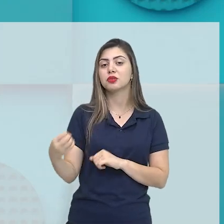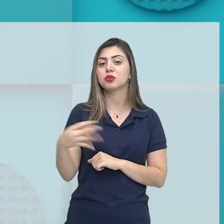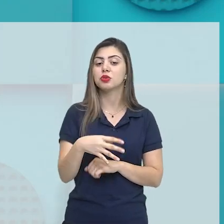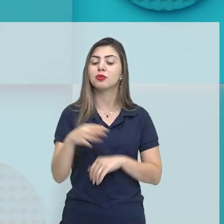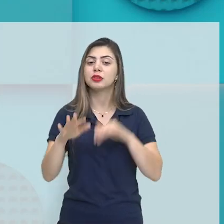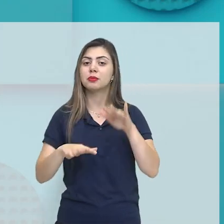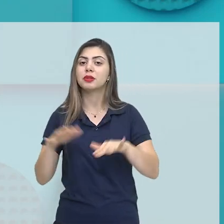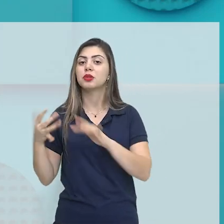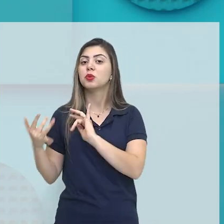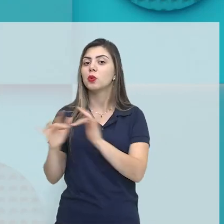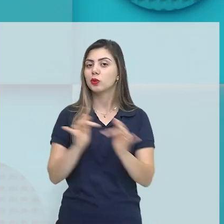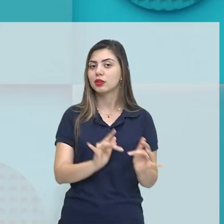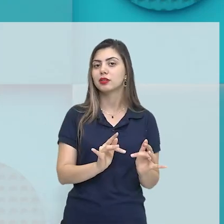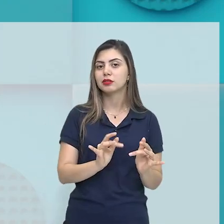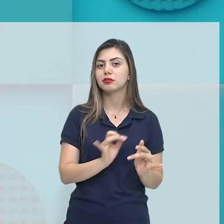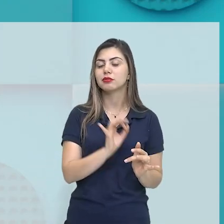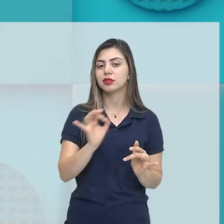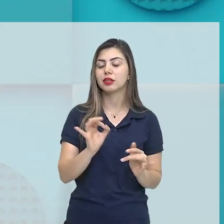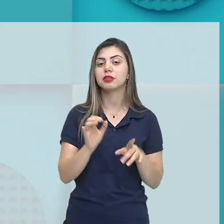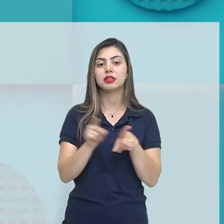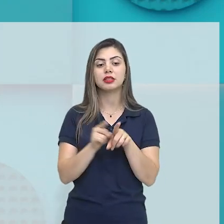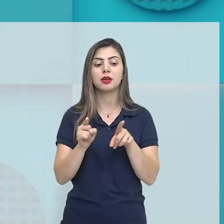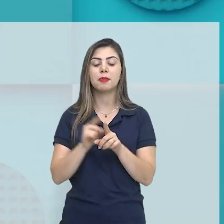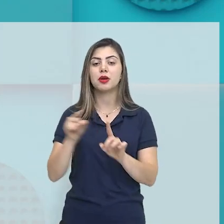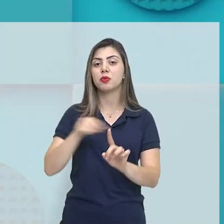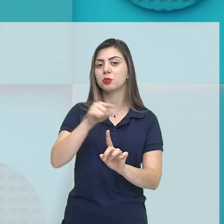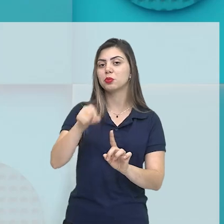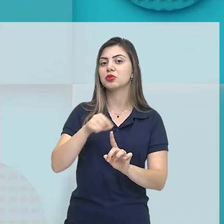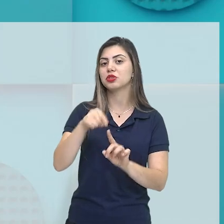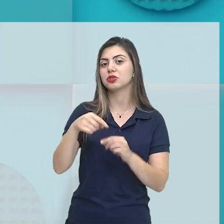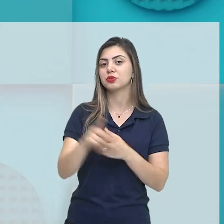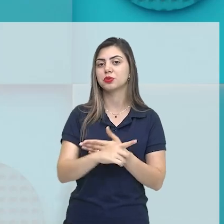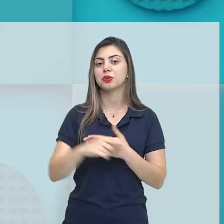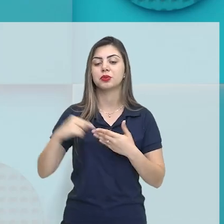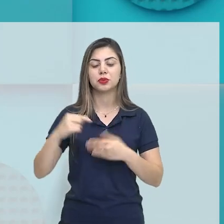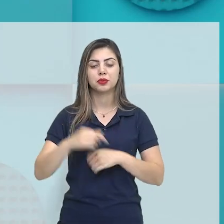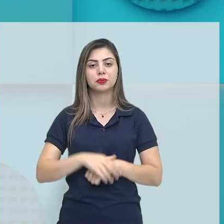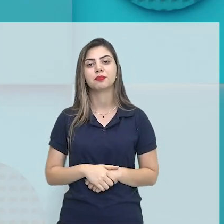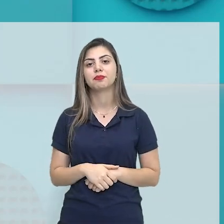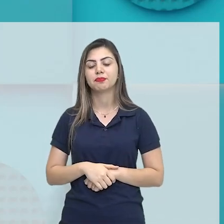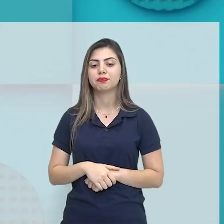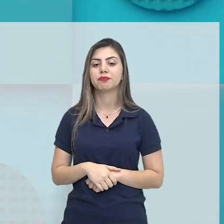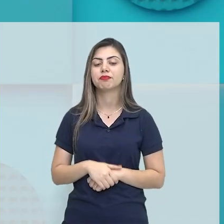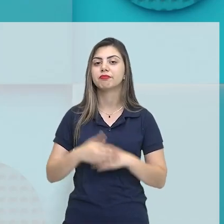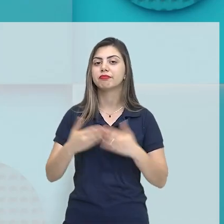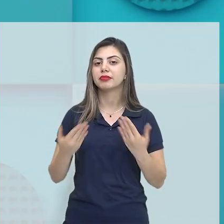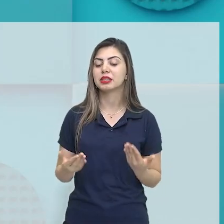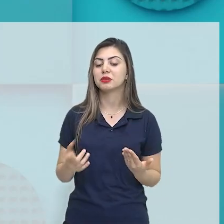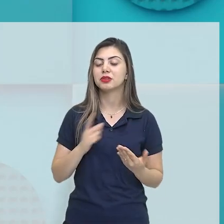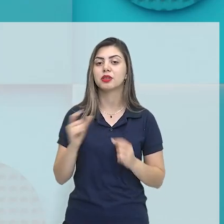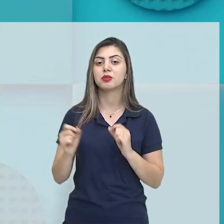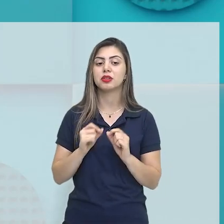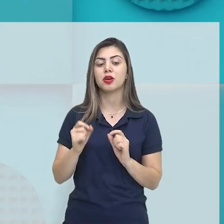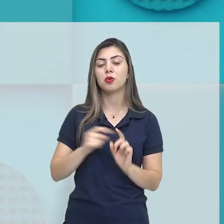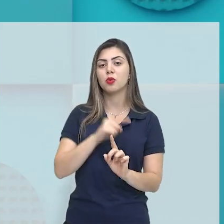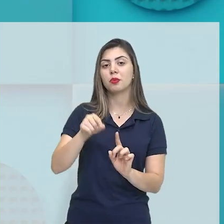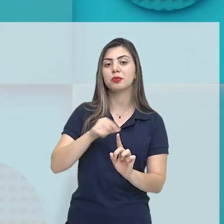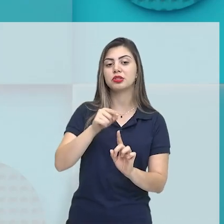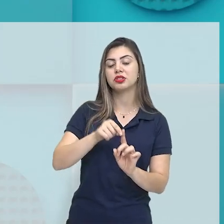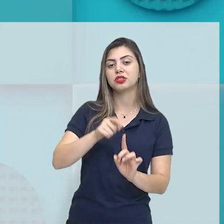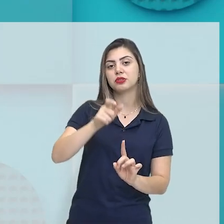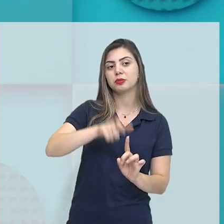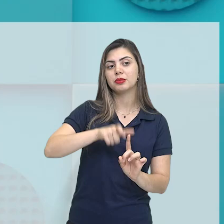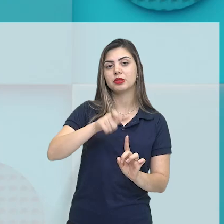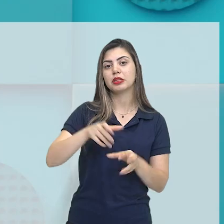de acordo com a intenção do poeta, com a intenção do eu lírico de